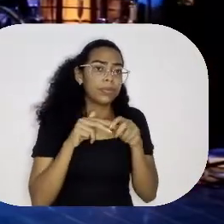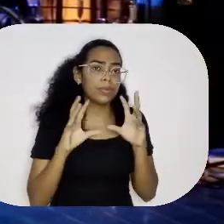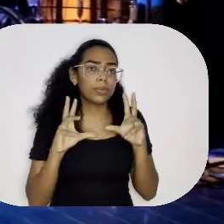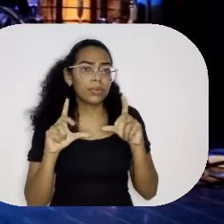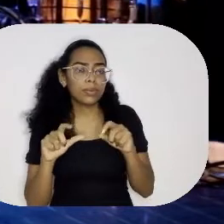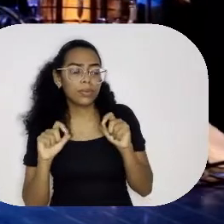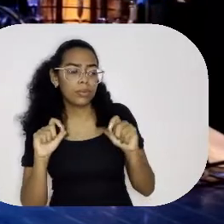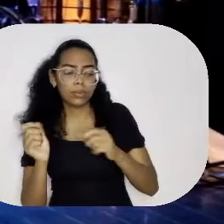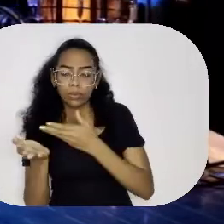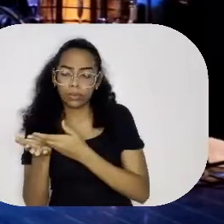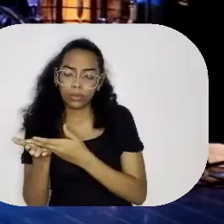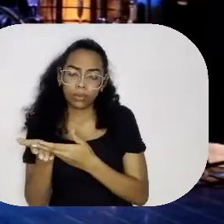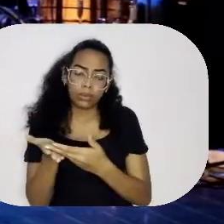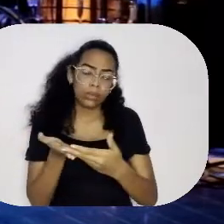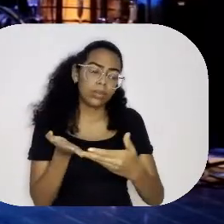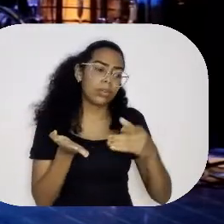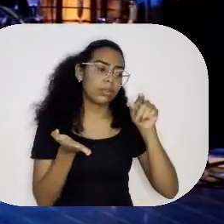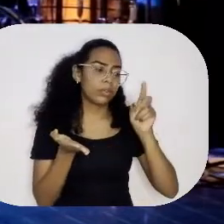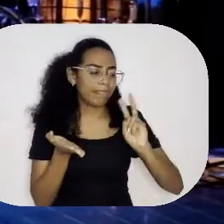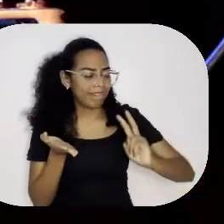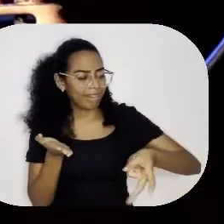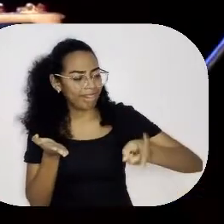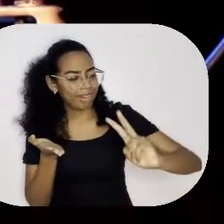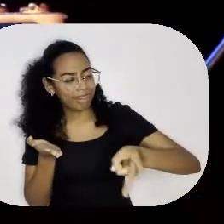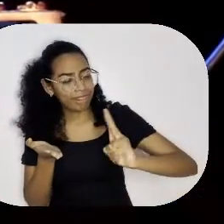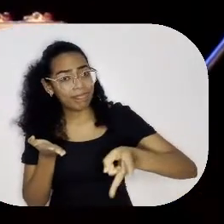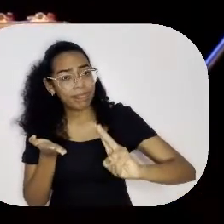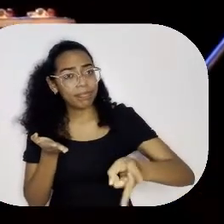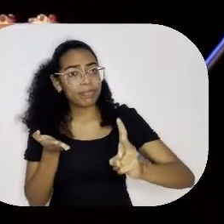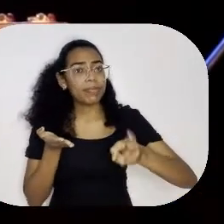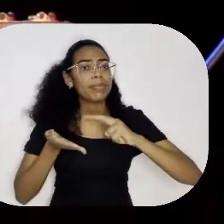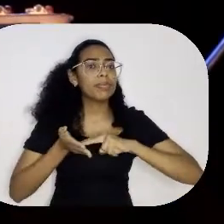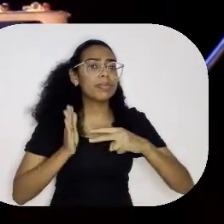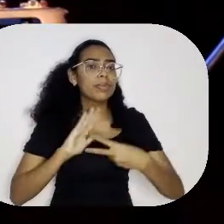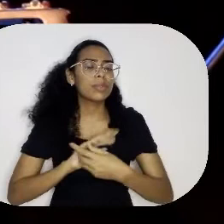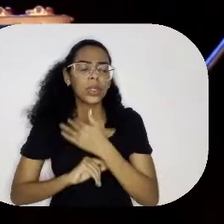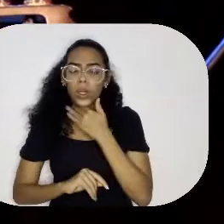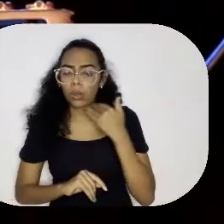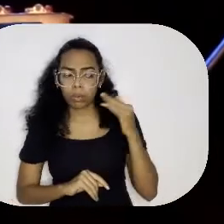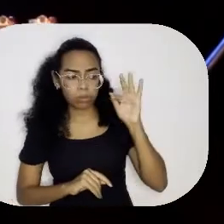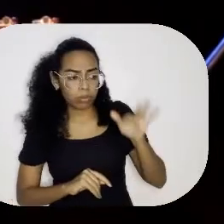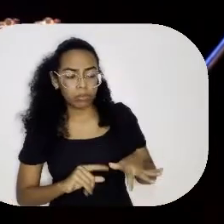a finitude, que é todo o começo do